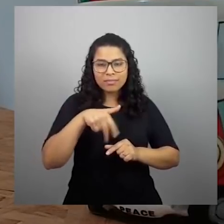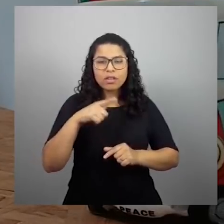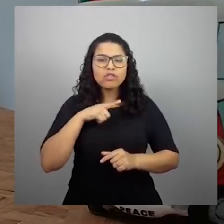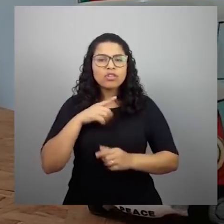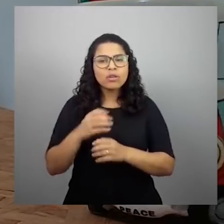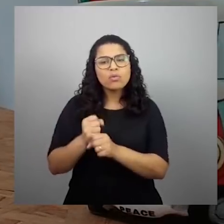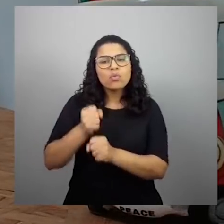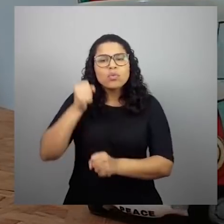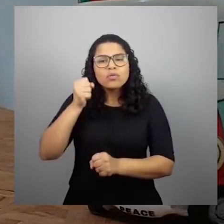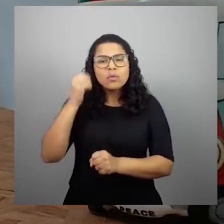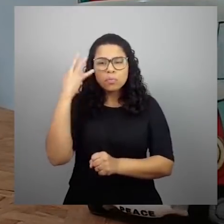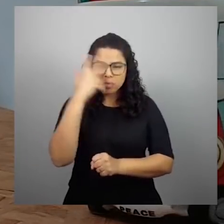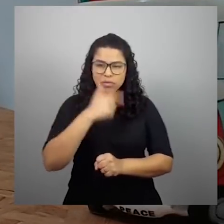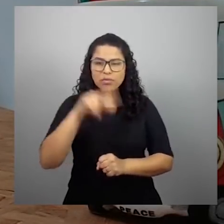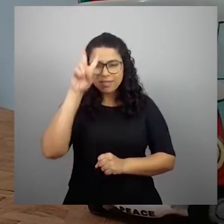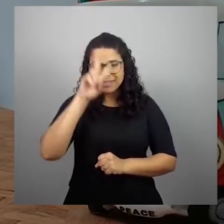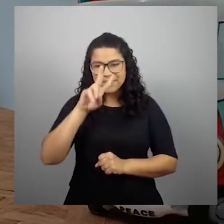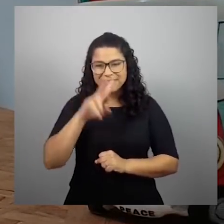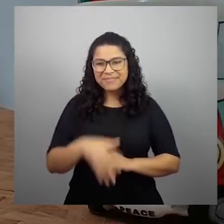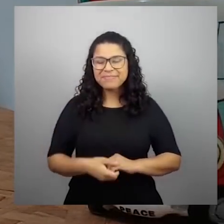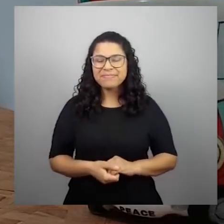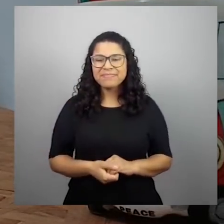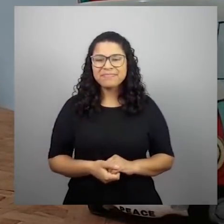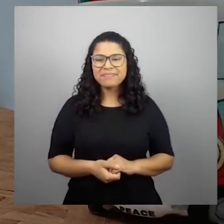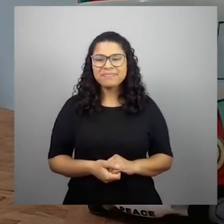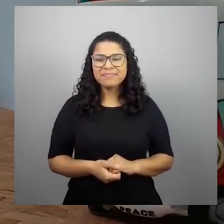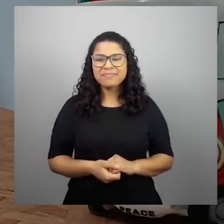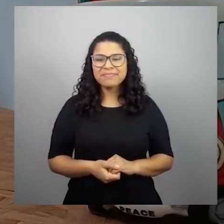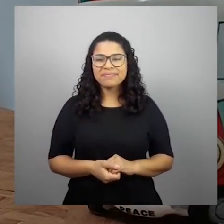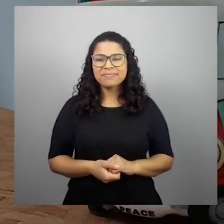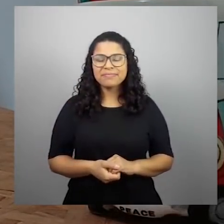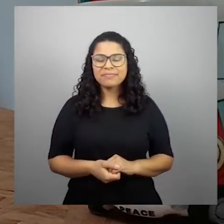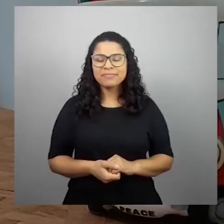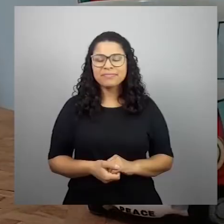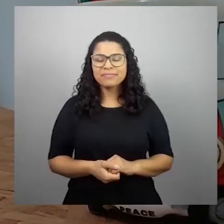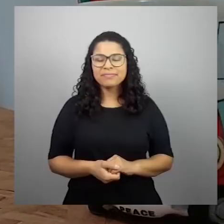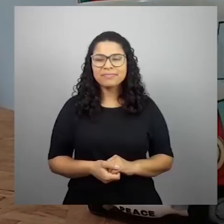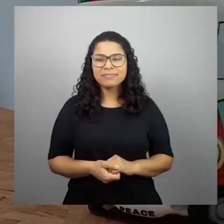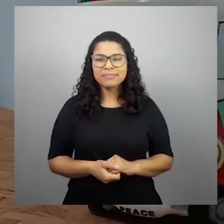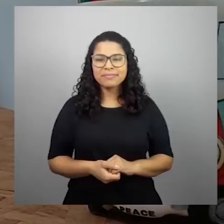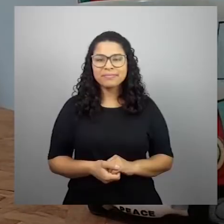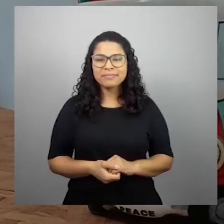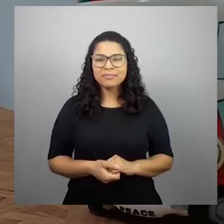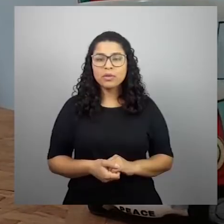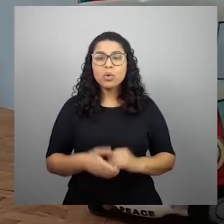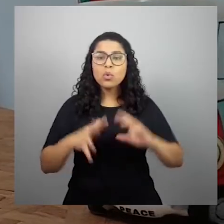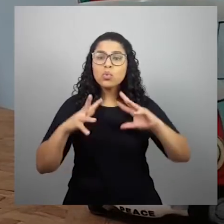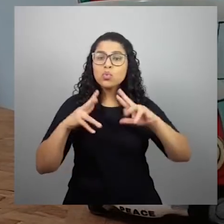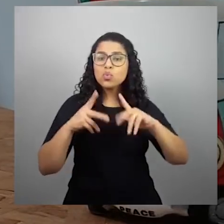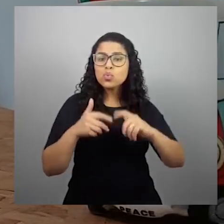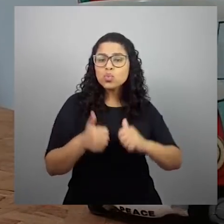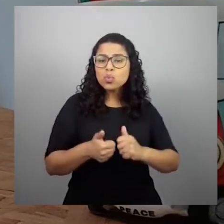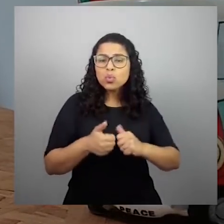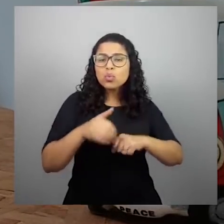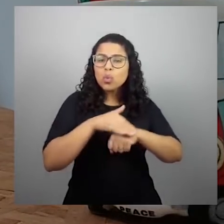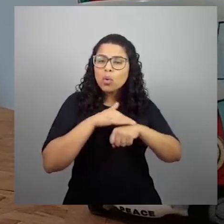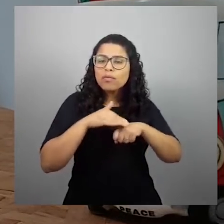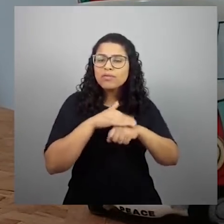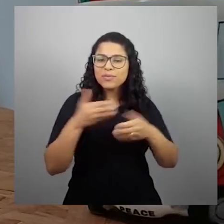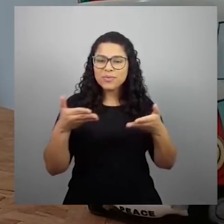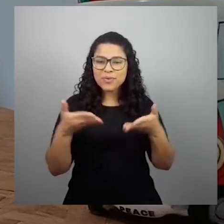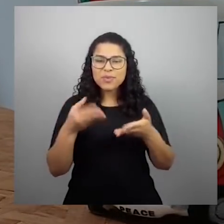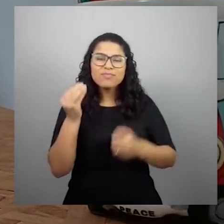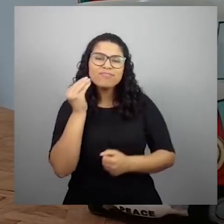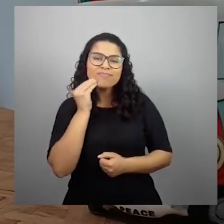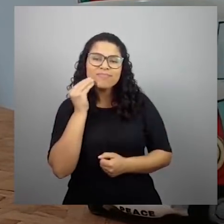até o guarda-chuva, bem bonito, lembra? E também aquilo que a gente conversou hoje, que a gente